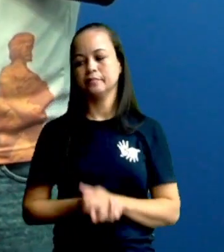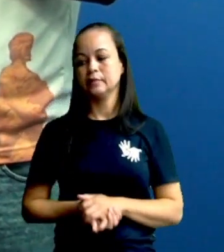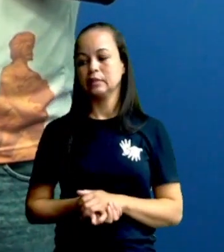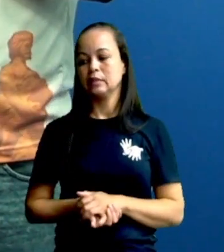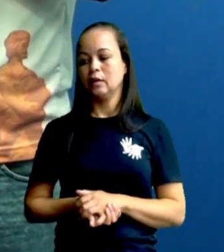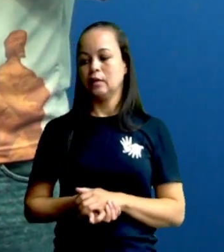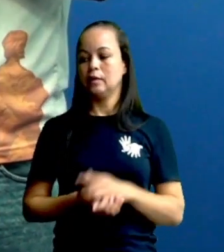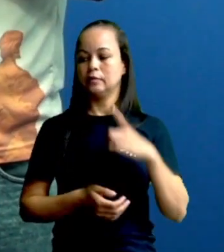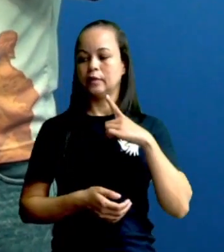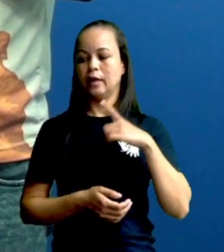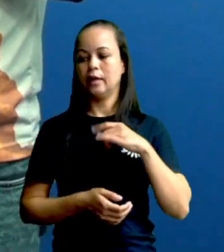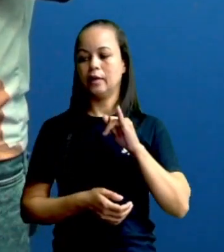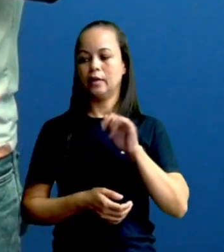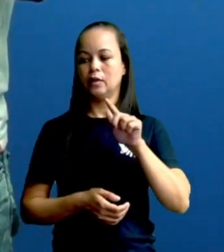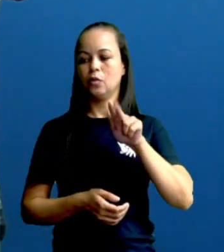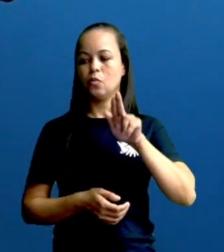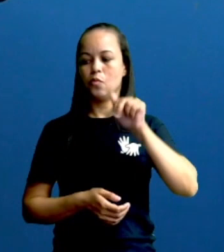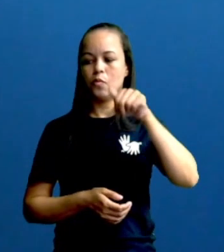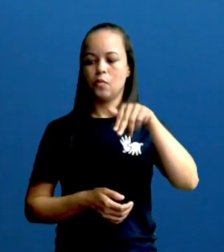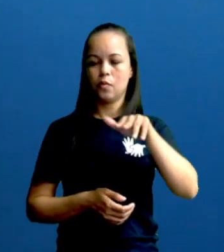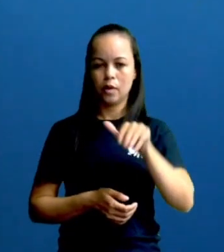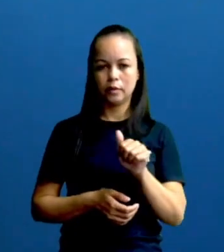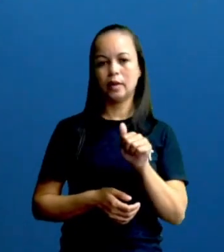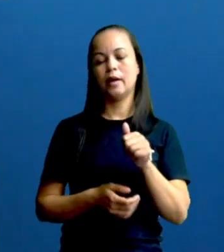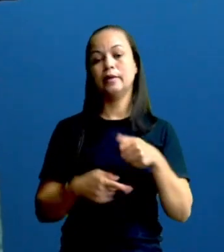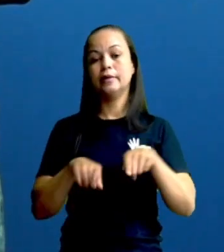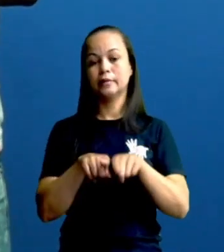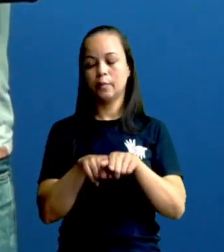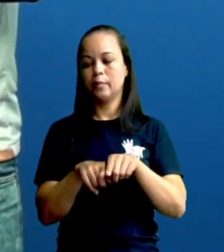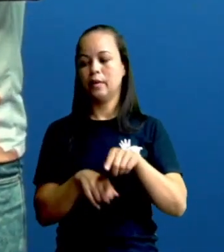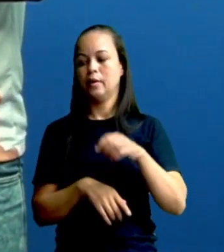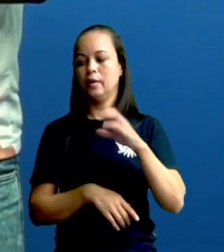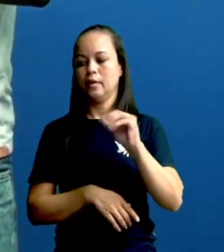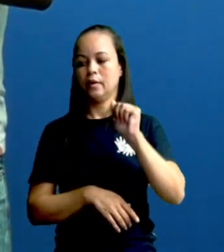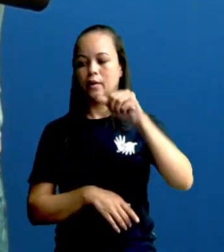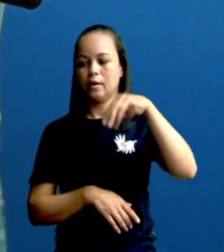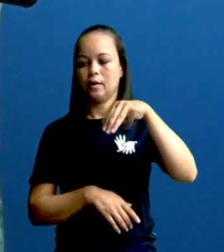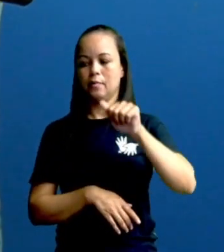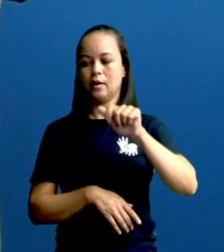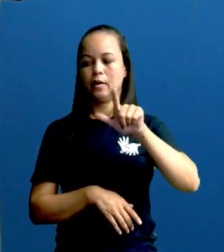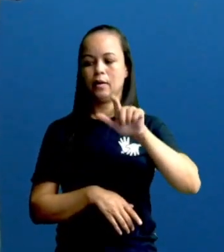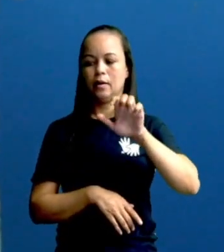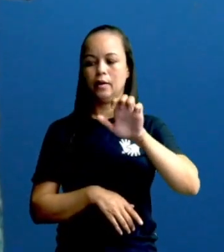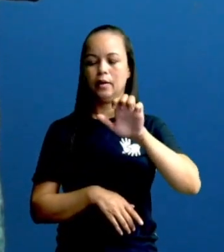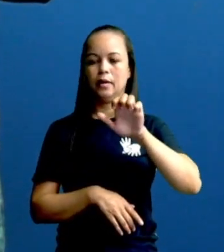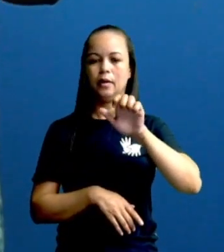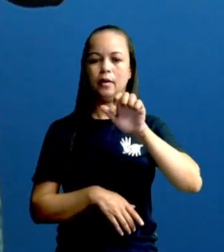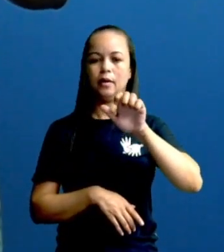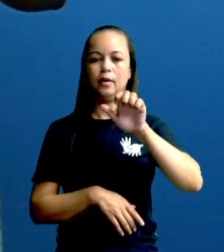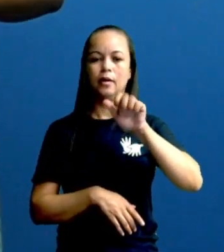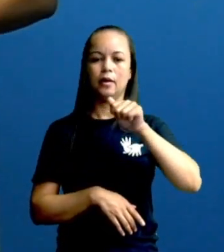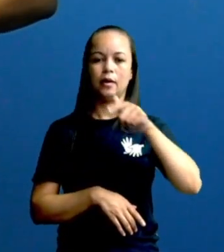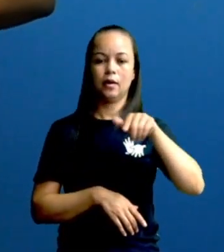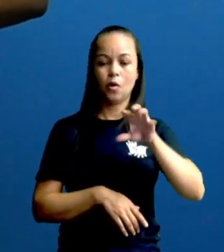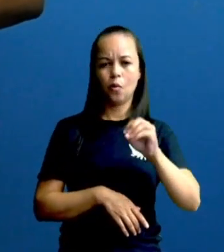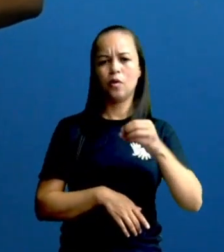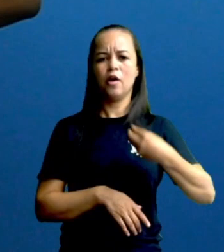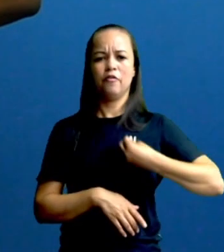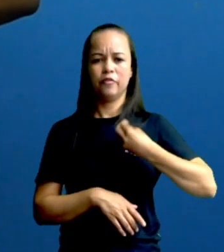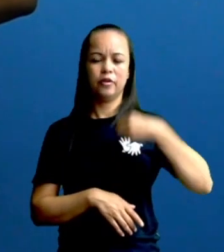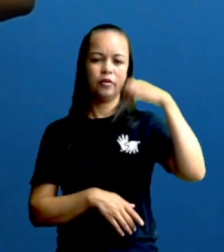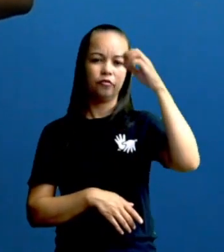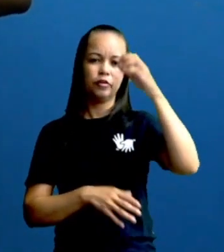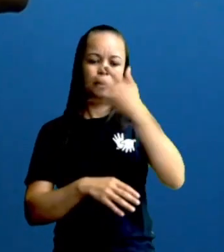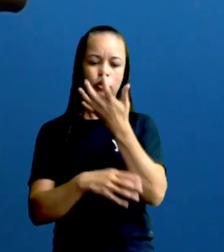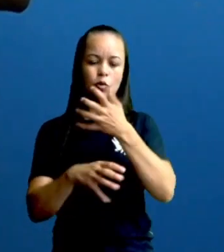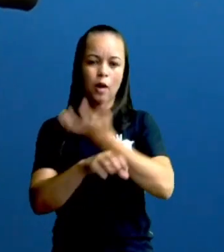vivem também na mata. E temos também camaleões, que não são animais brasileiros, não são nativos do Brasil, mas que também vivem nas matas